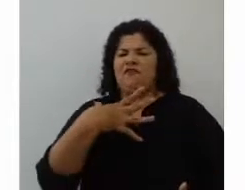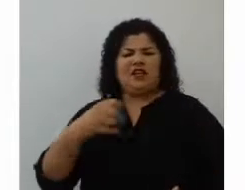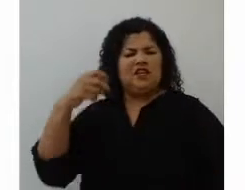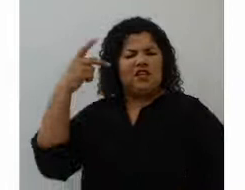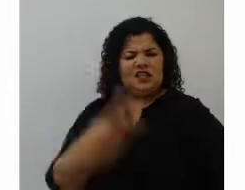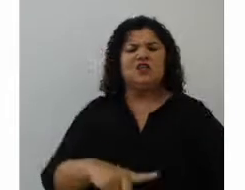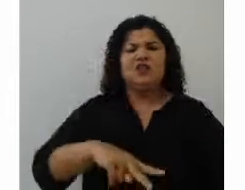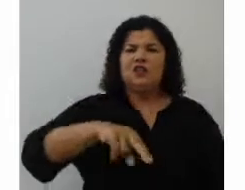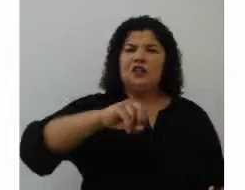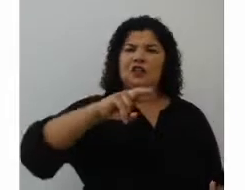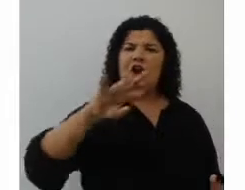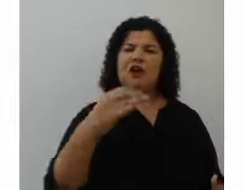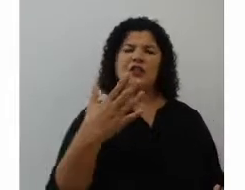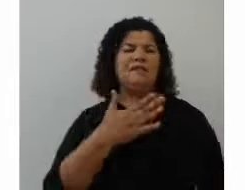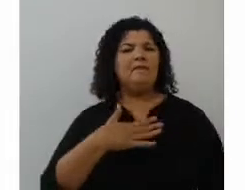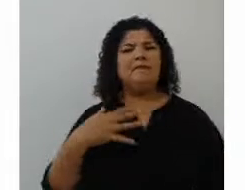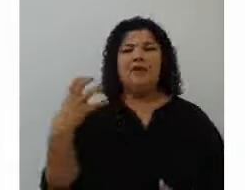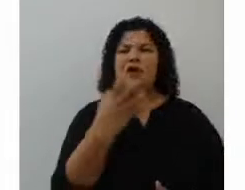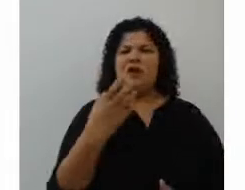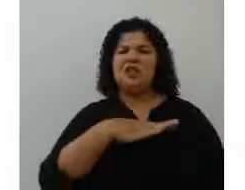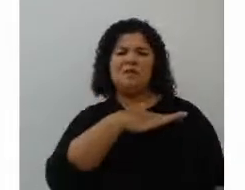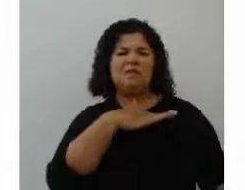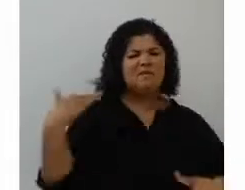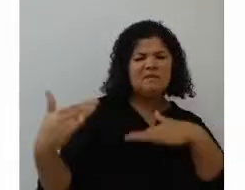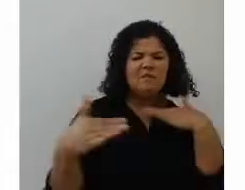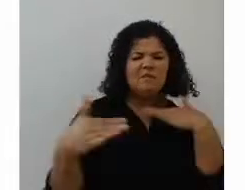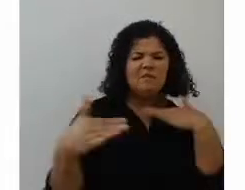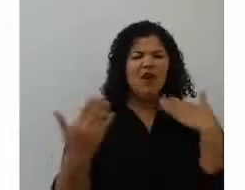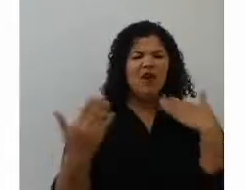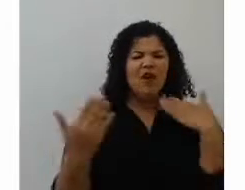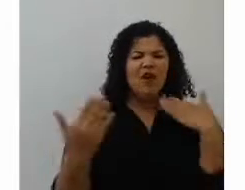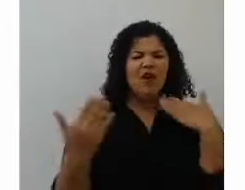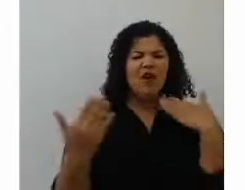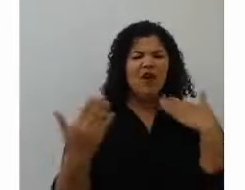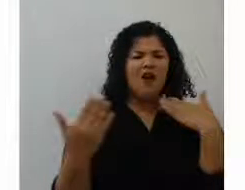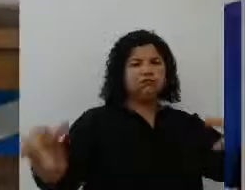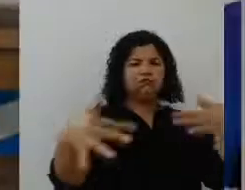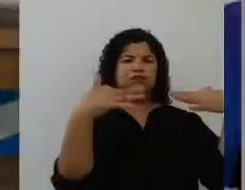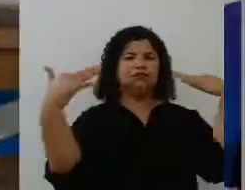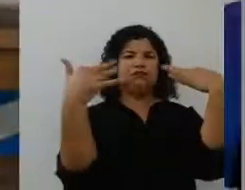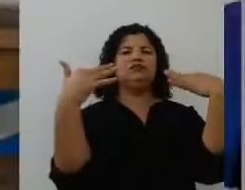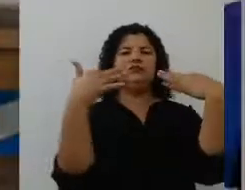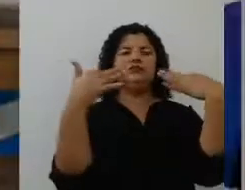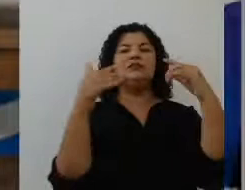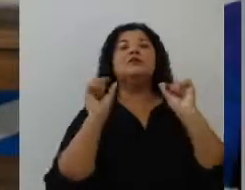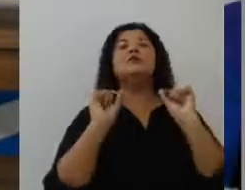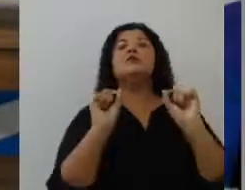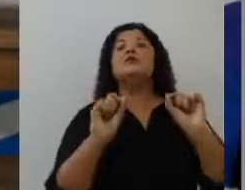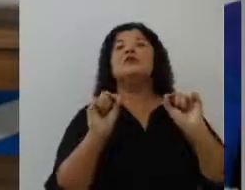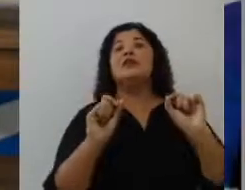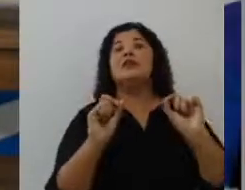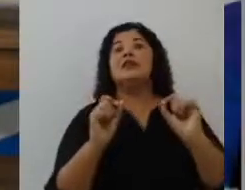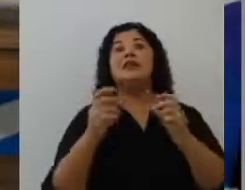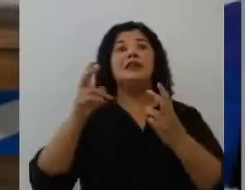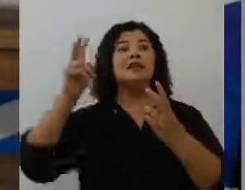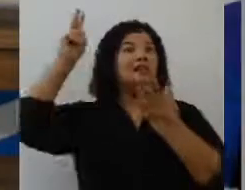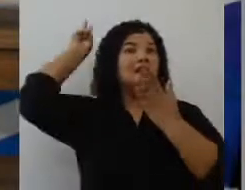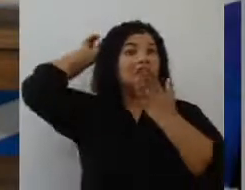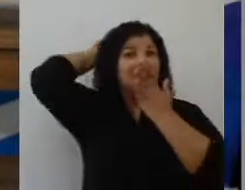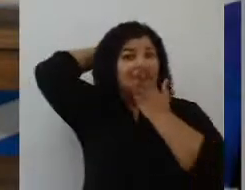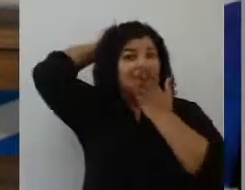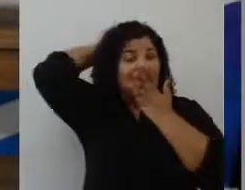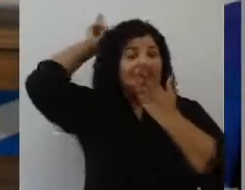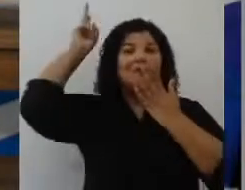norte, meu canto de morte, guerreiros ouvi. Perceba que eu tenho o que aí? A visão do índio enquanto